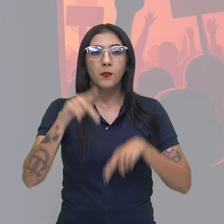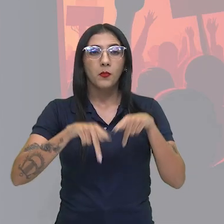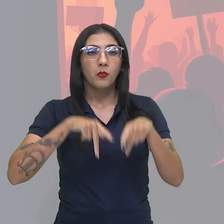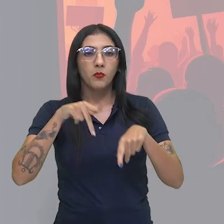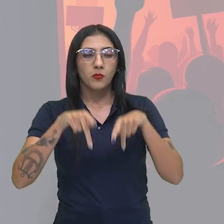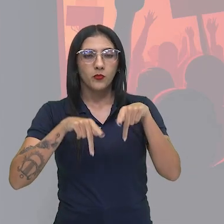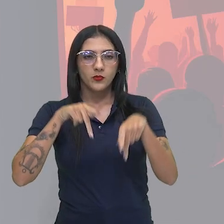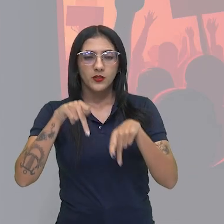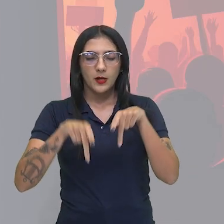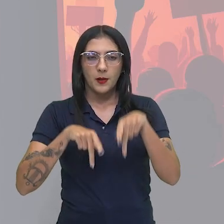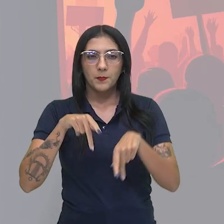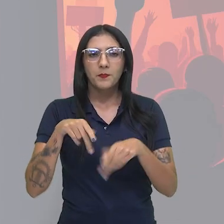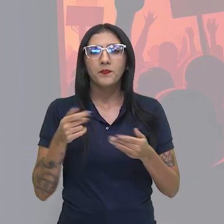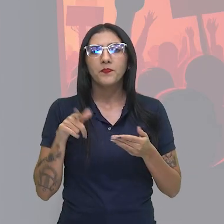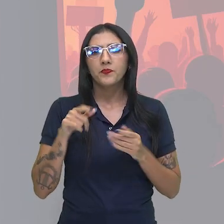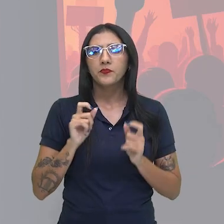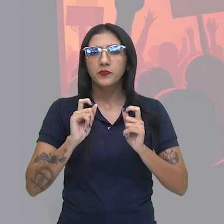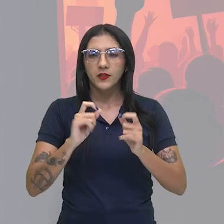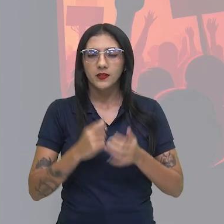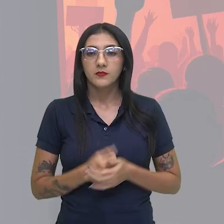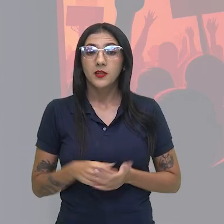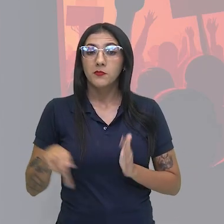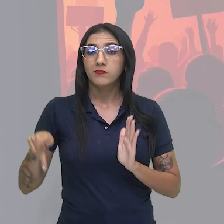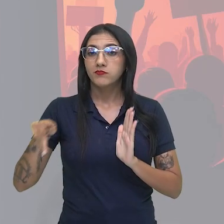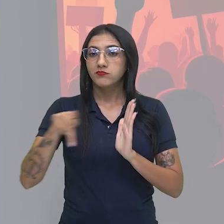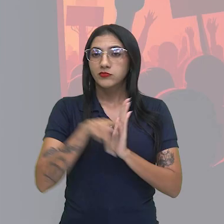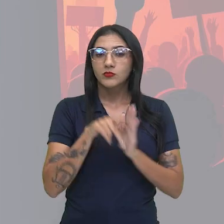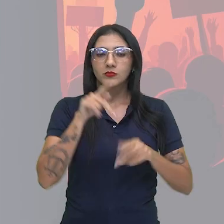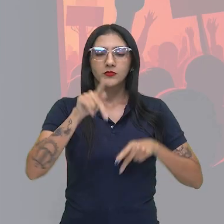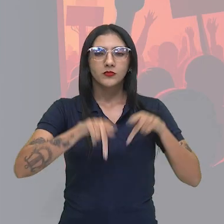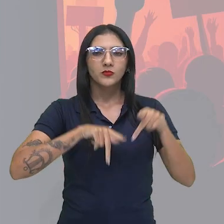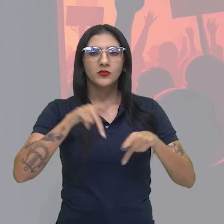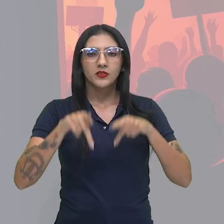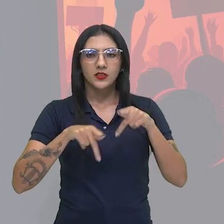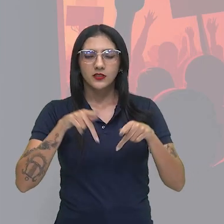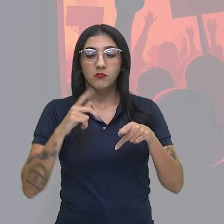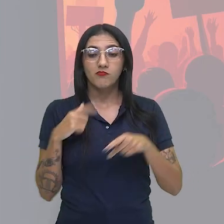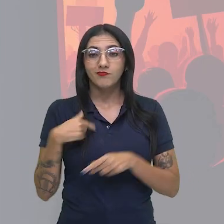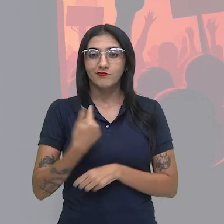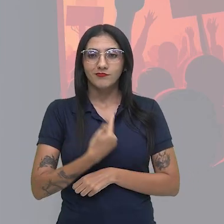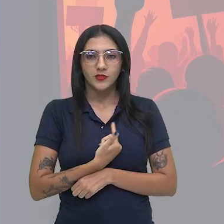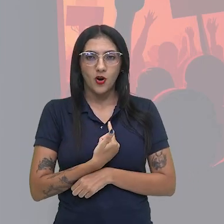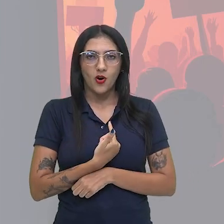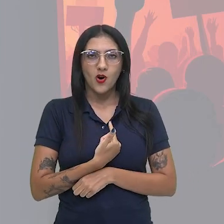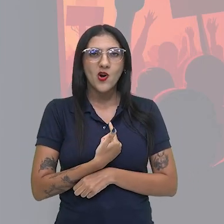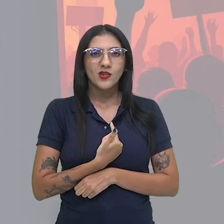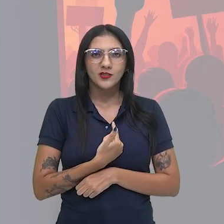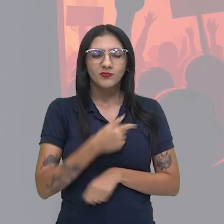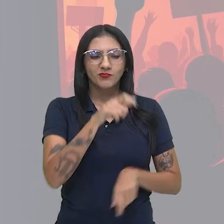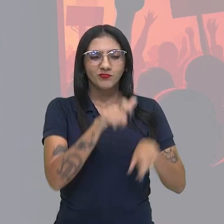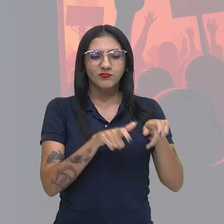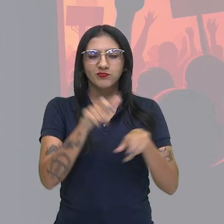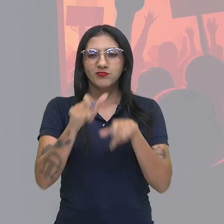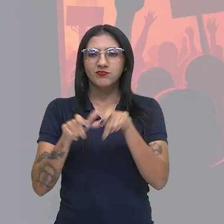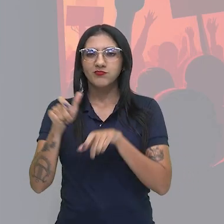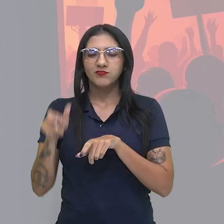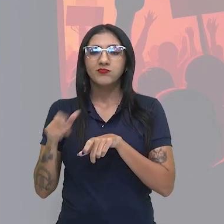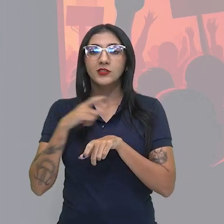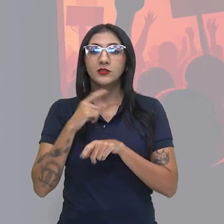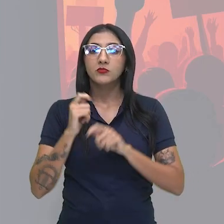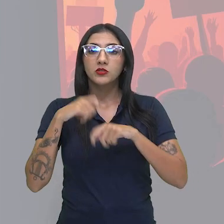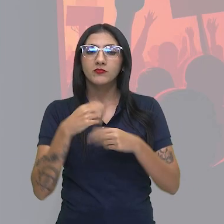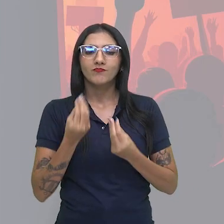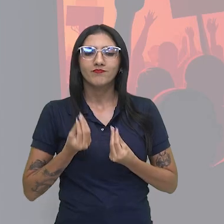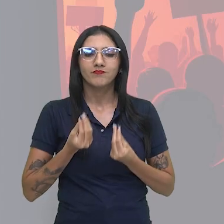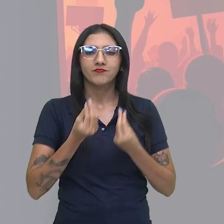de Direito, o poder, ele emana do povo. Somos nós, cidadãos, que damos